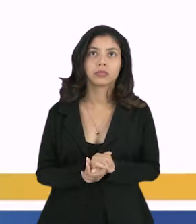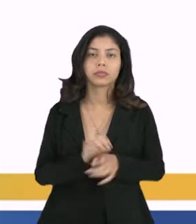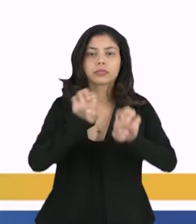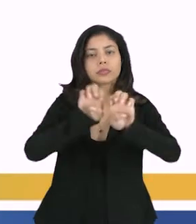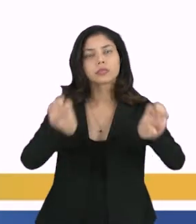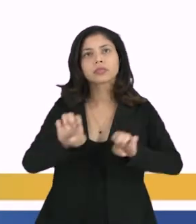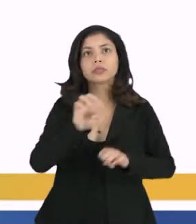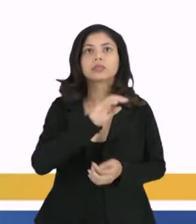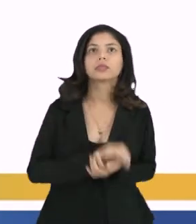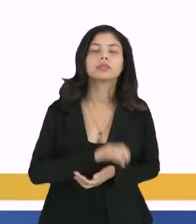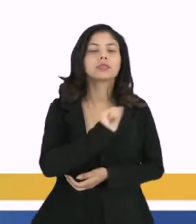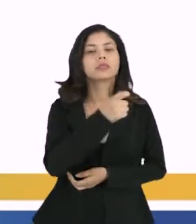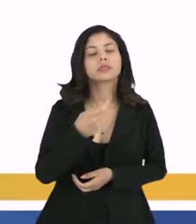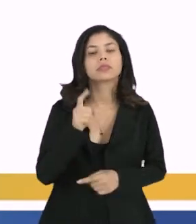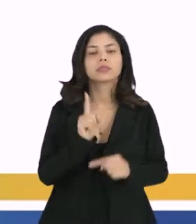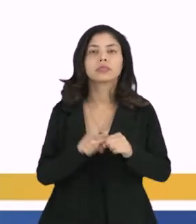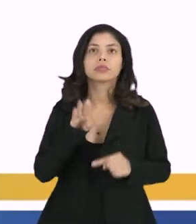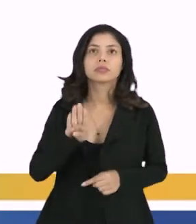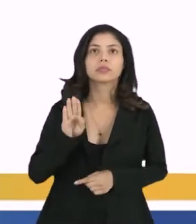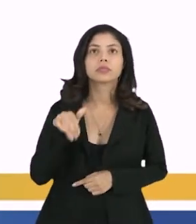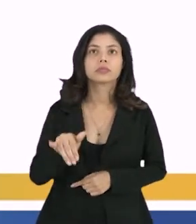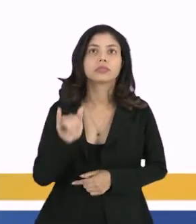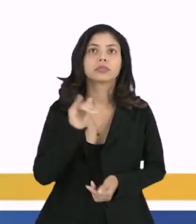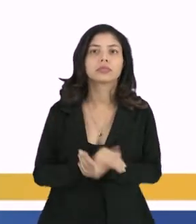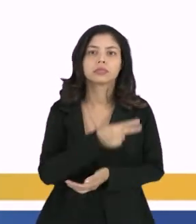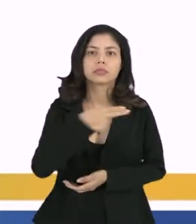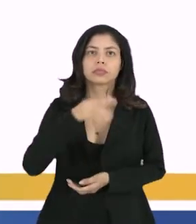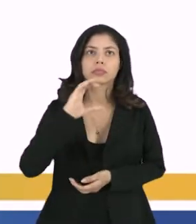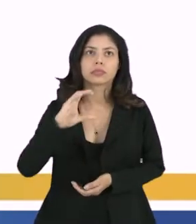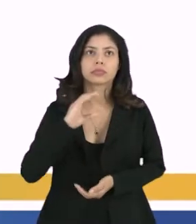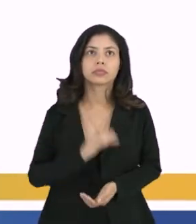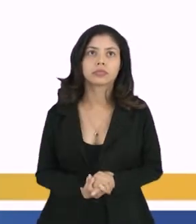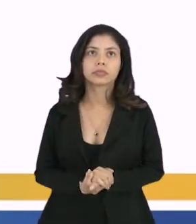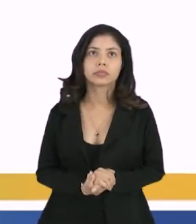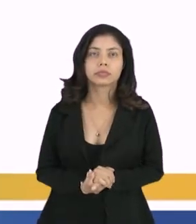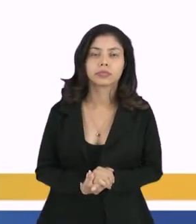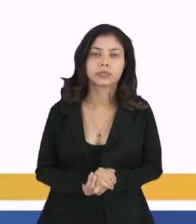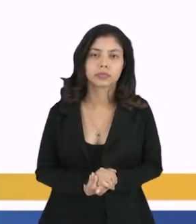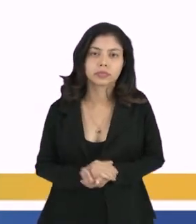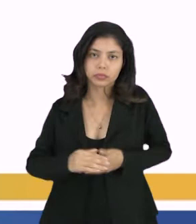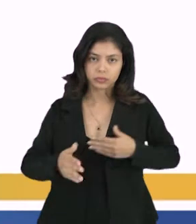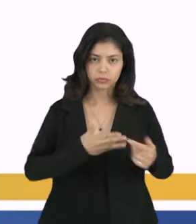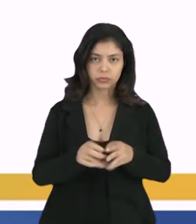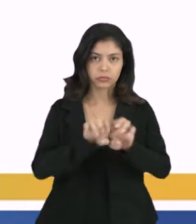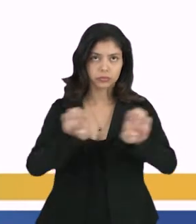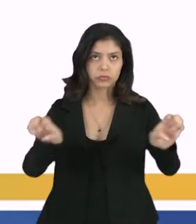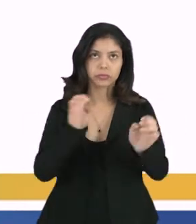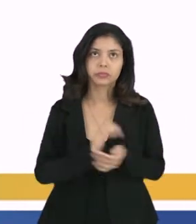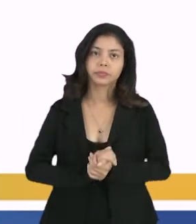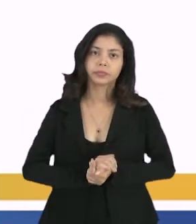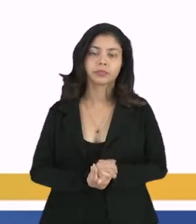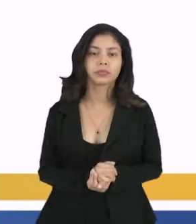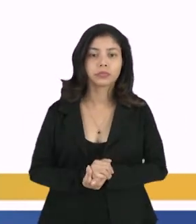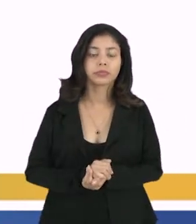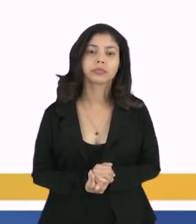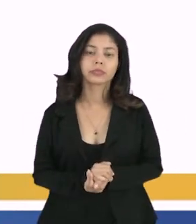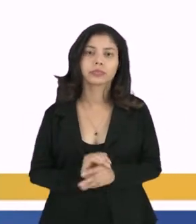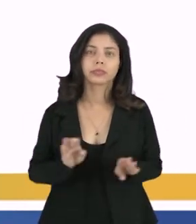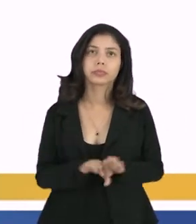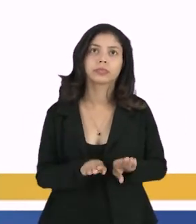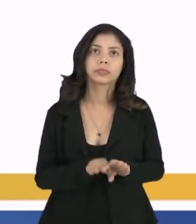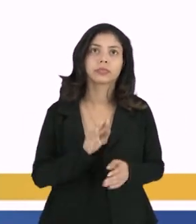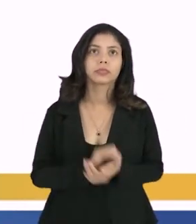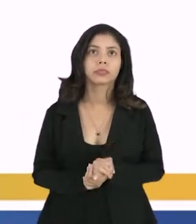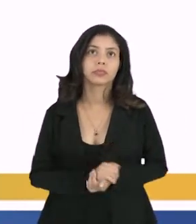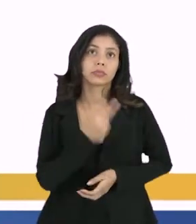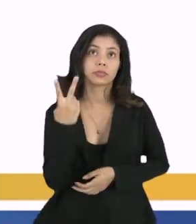equação ax mais by igual a c. Você já viu nas últimas aulas que qualquer equação polinomial do primeiro grau com